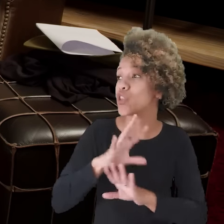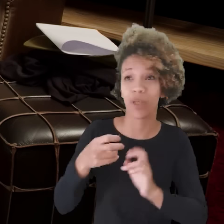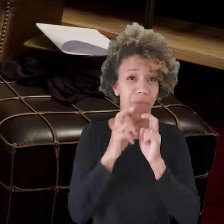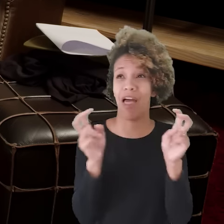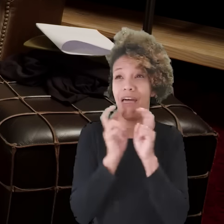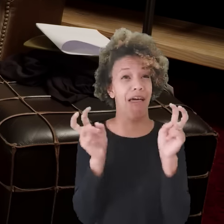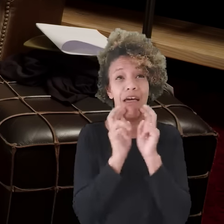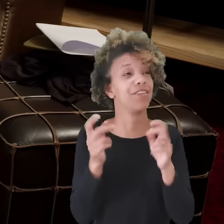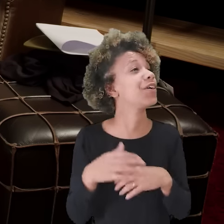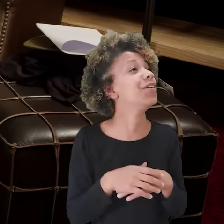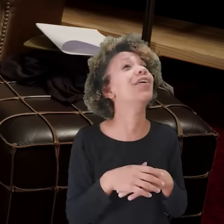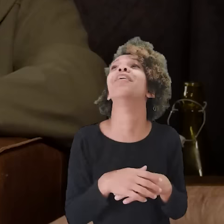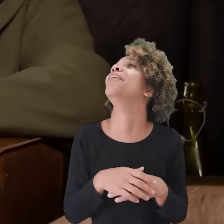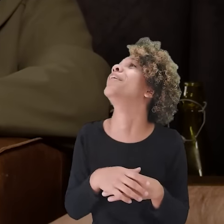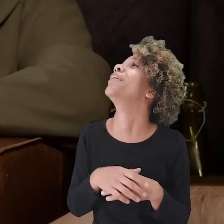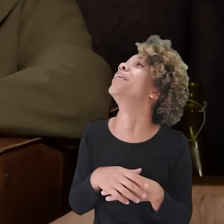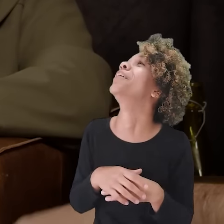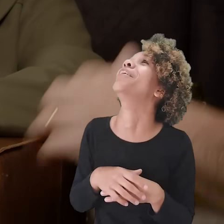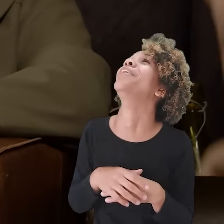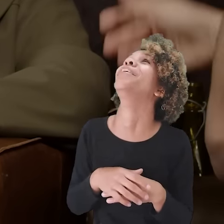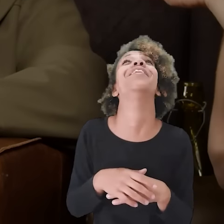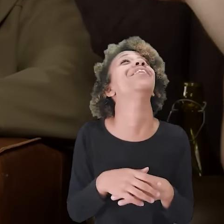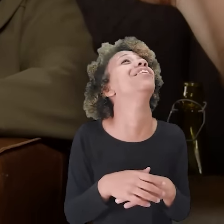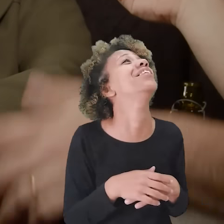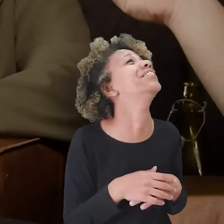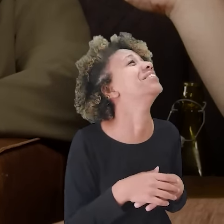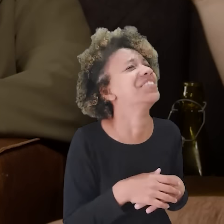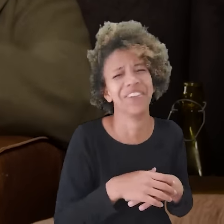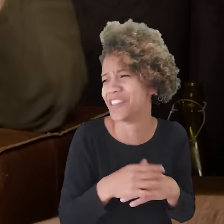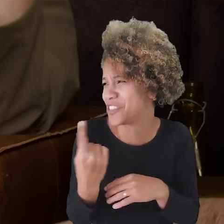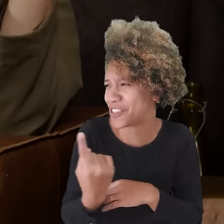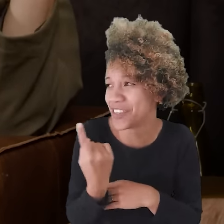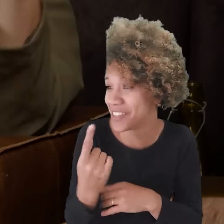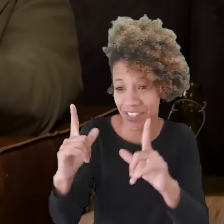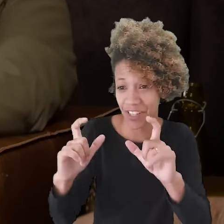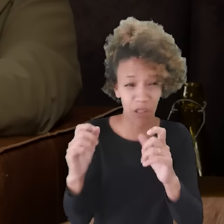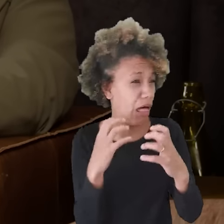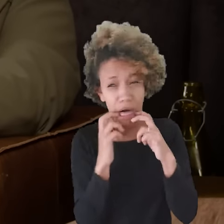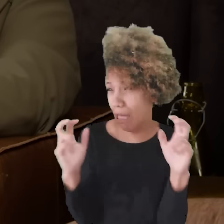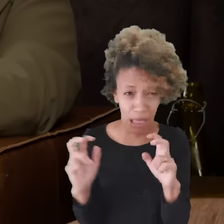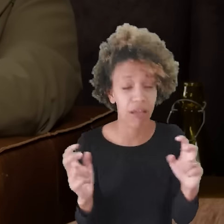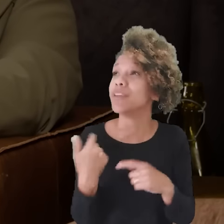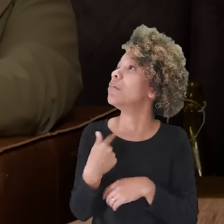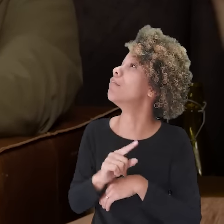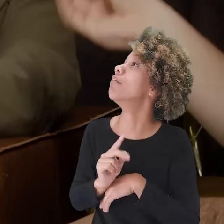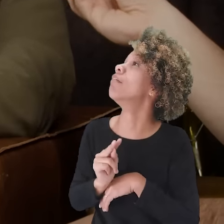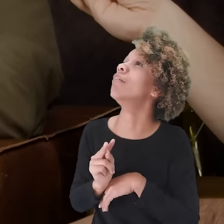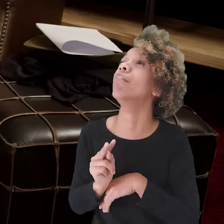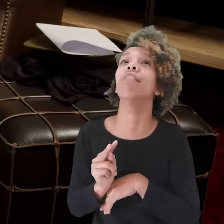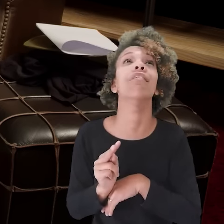todo mundo gritando uai e assim na foto tá todo mundo desesperado eu estou